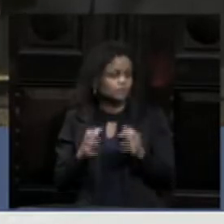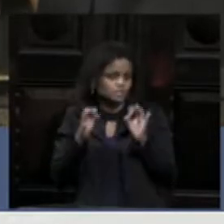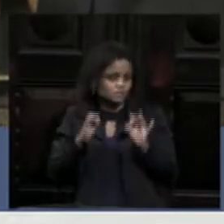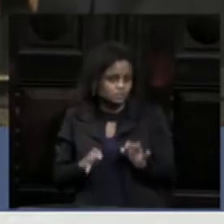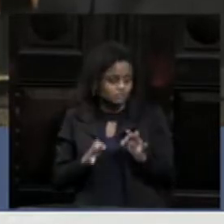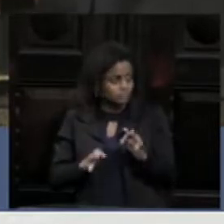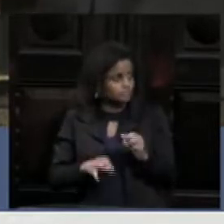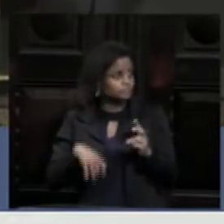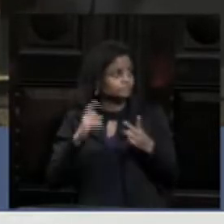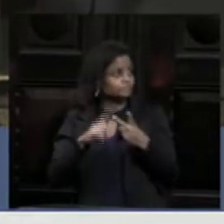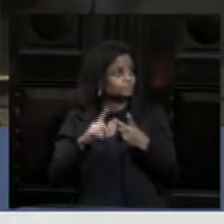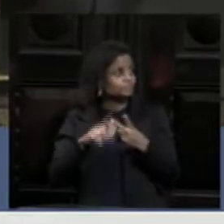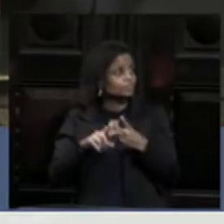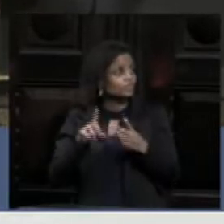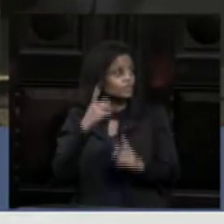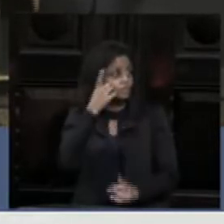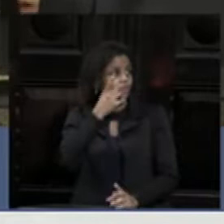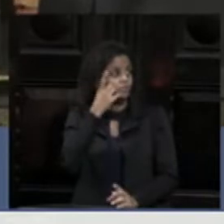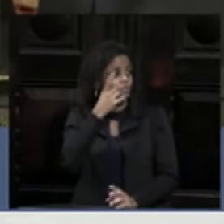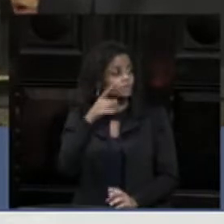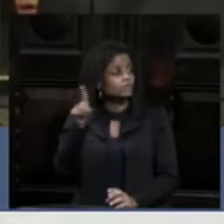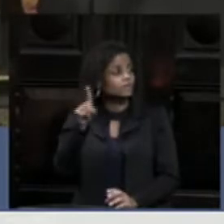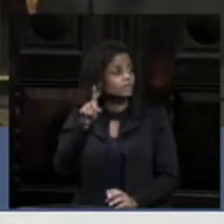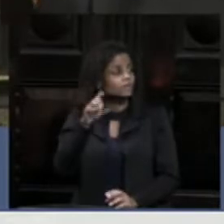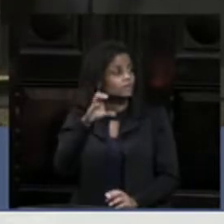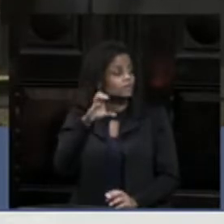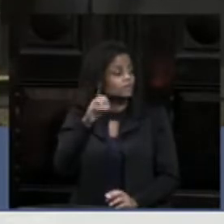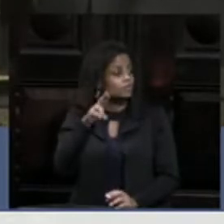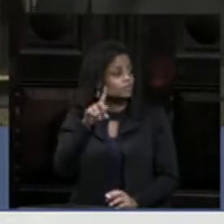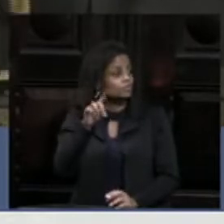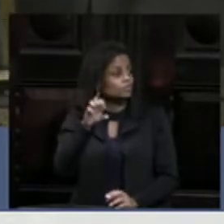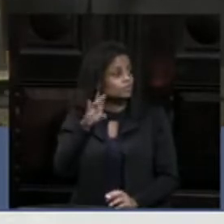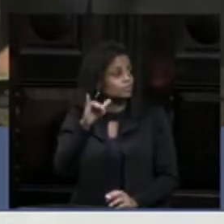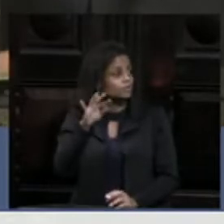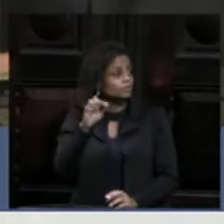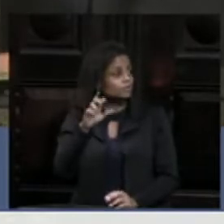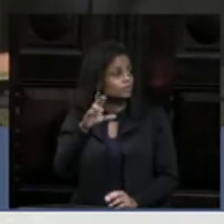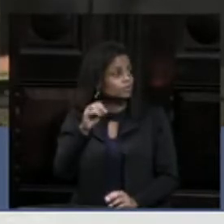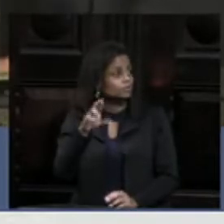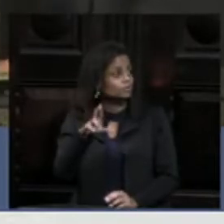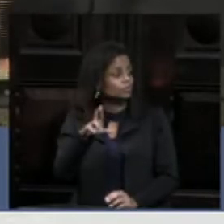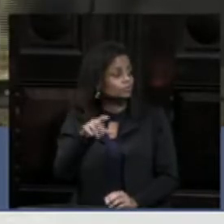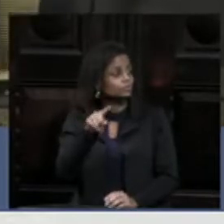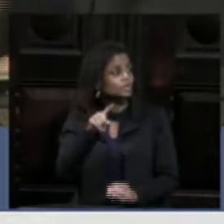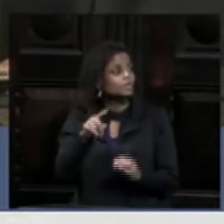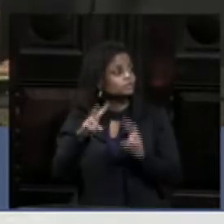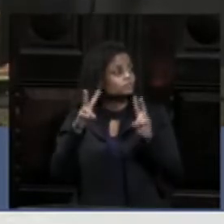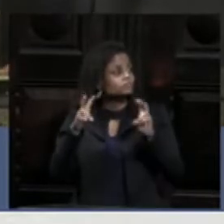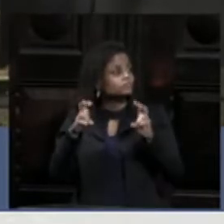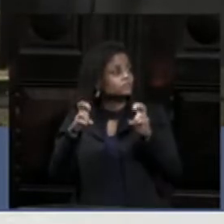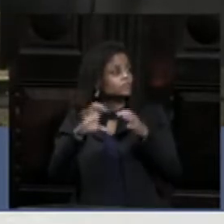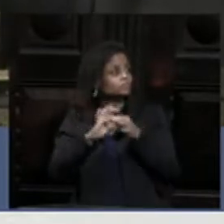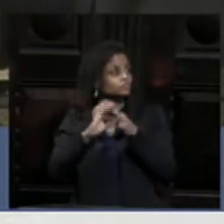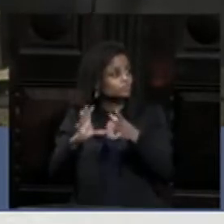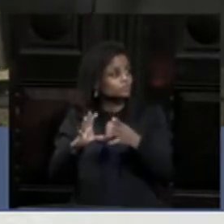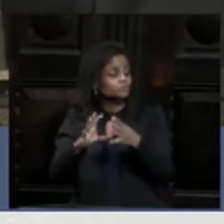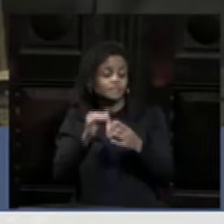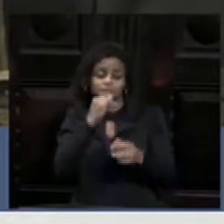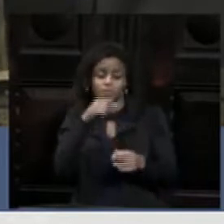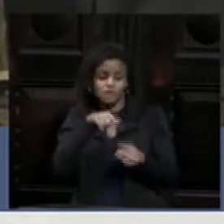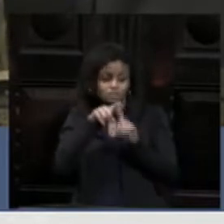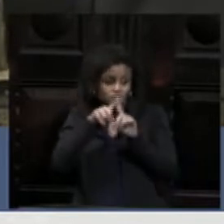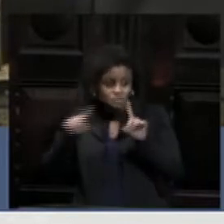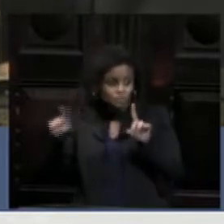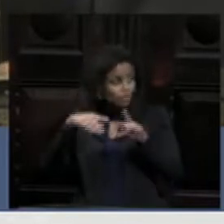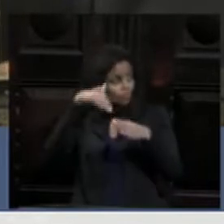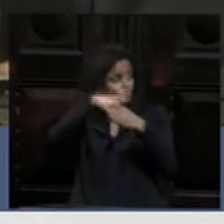que o deputado Conte colocou, em relação ao impacto, em relação à concessão, aqui, essa semana mesmo, nós votamos aqui um